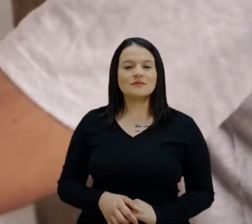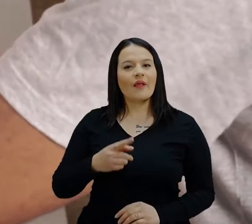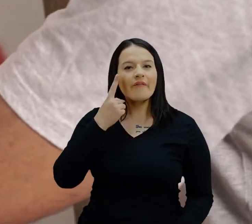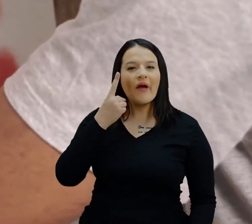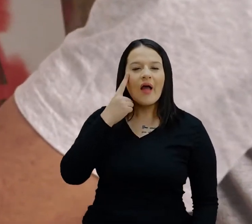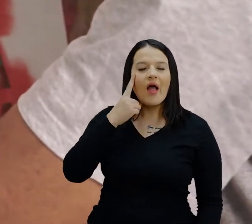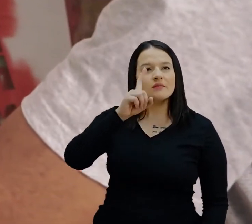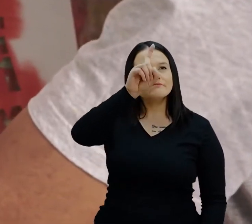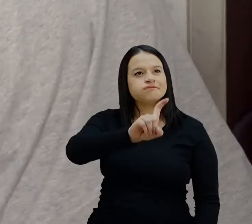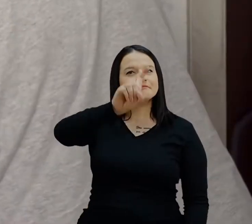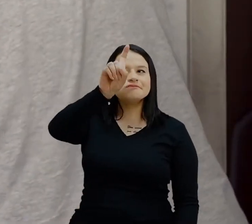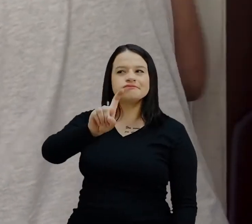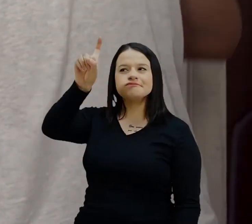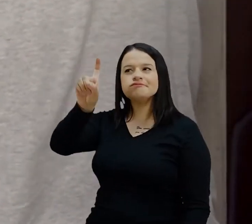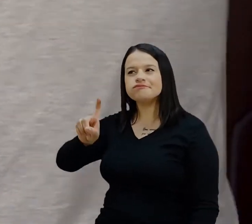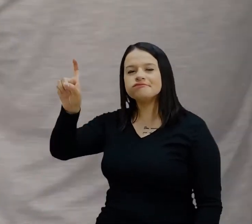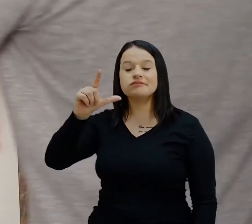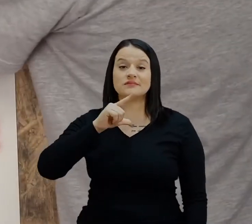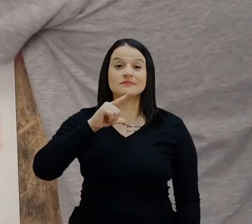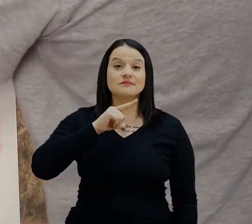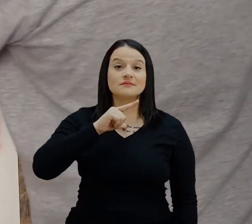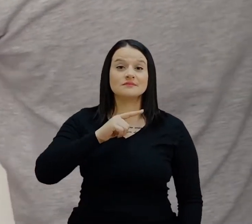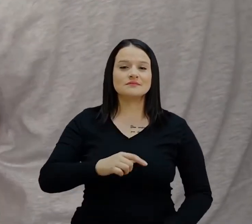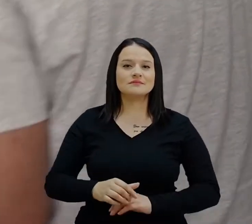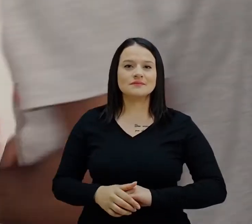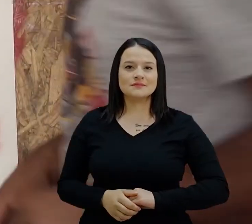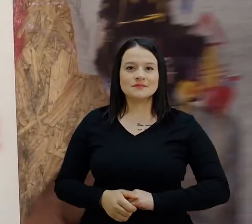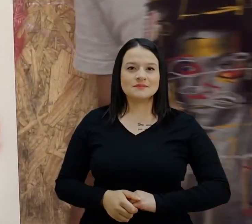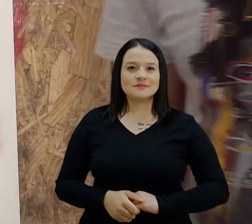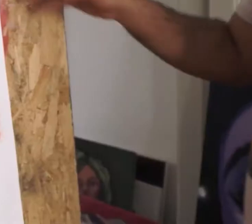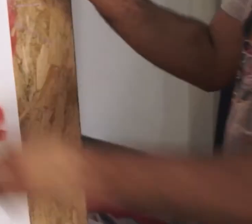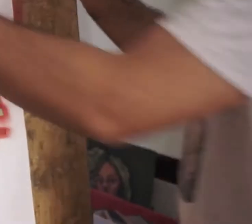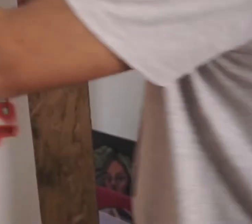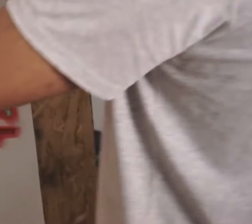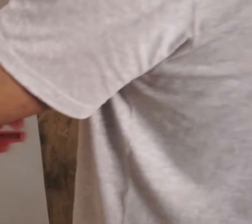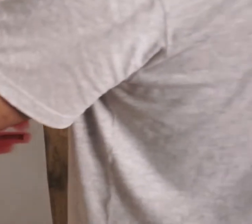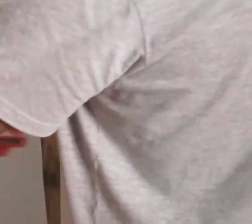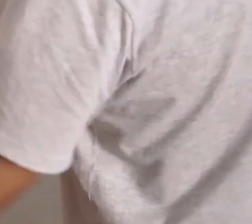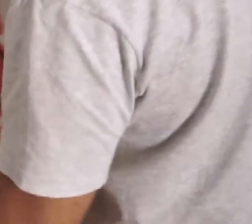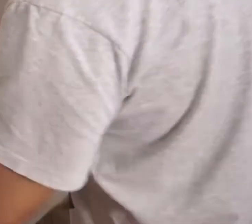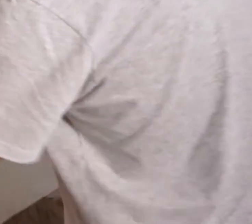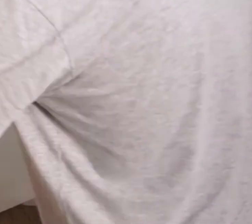Agora eu vou aplicar o final e ver que está tudo bem preso.